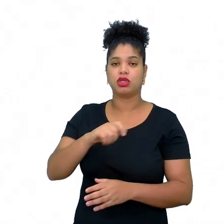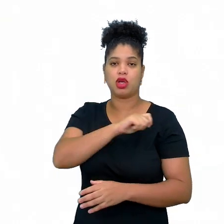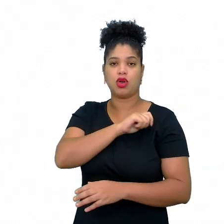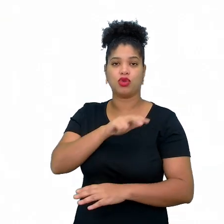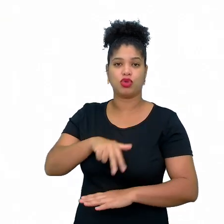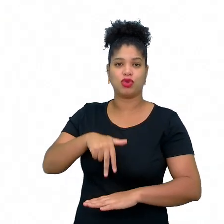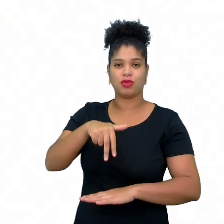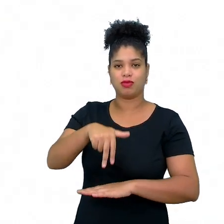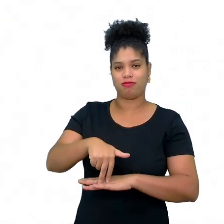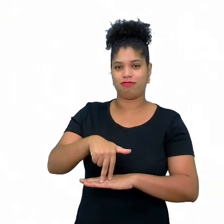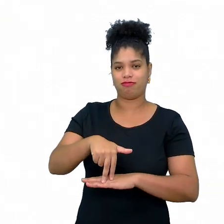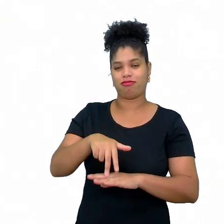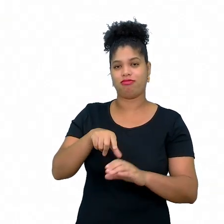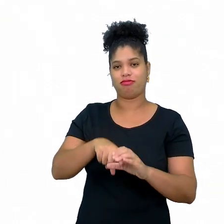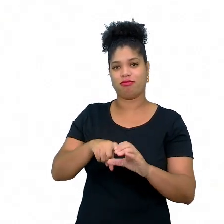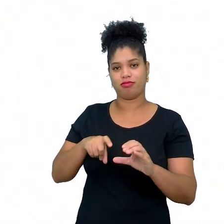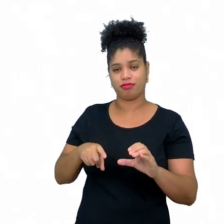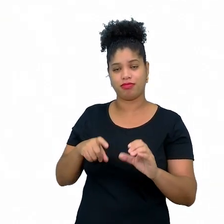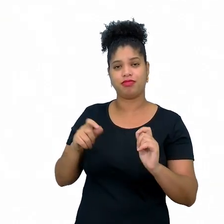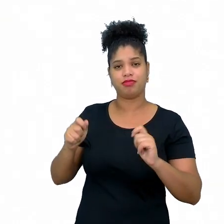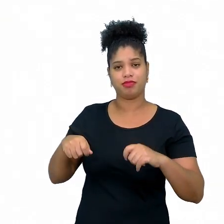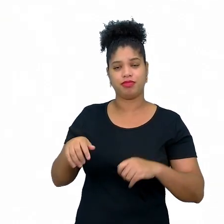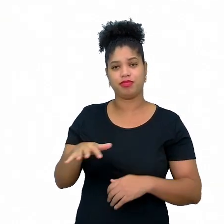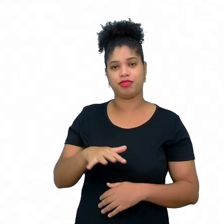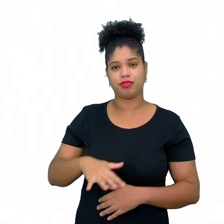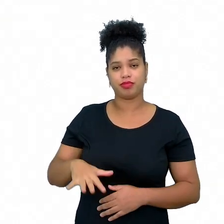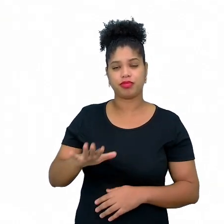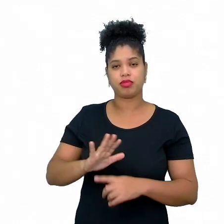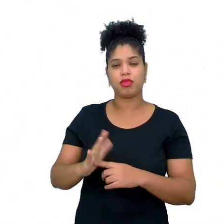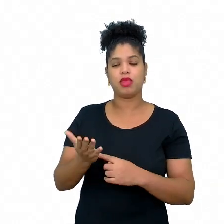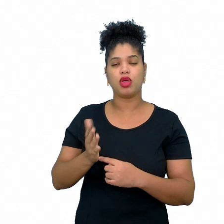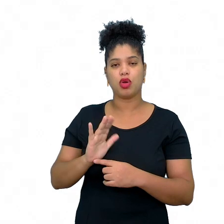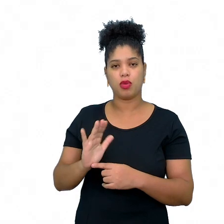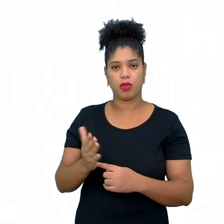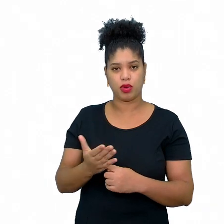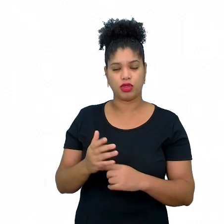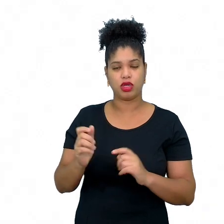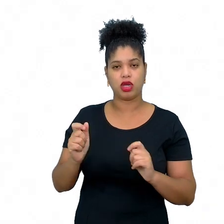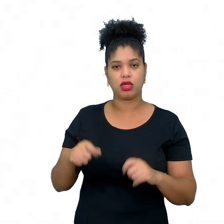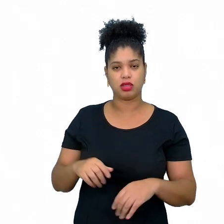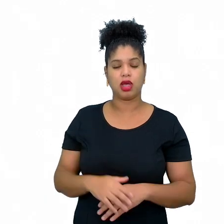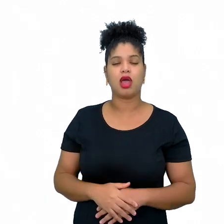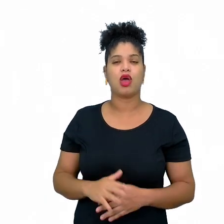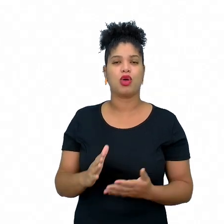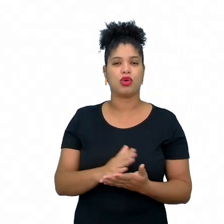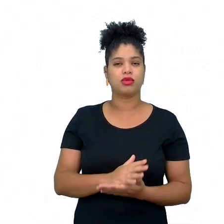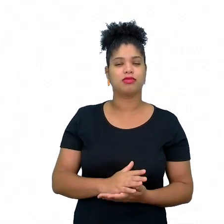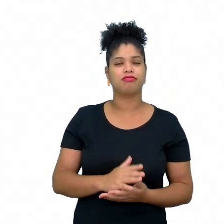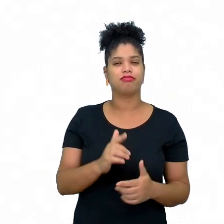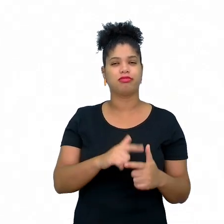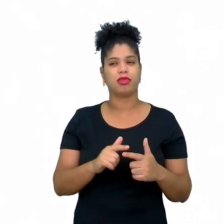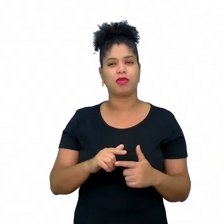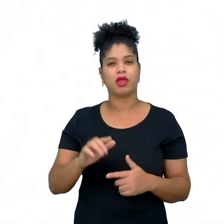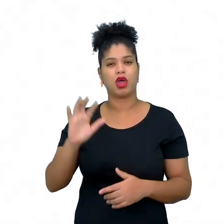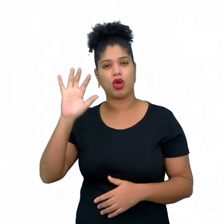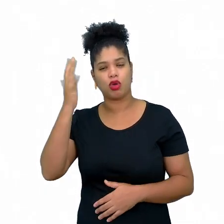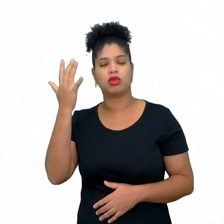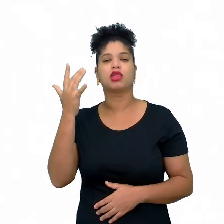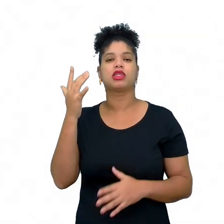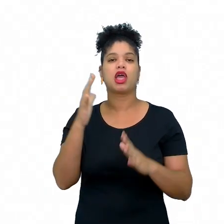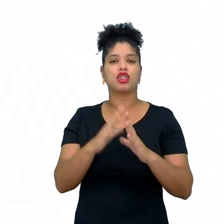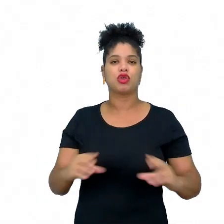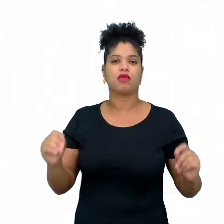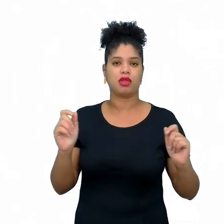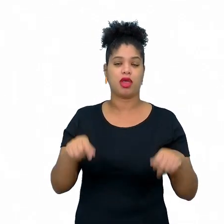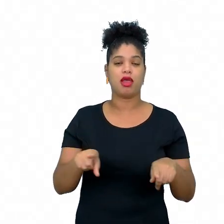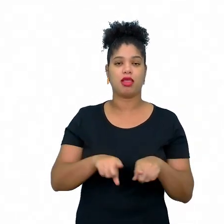uma autonomia, um ambiente colaborativo para que ele possa resolver as situações, problemas e também tomar decisões,